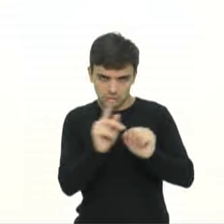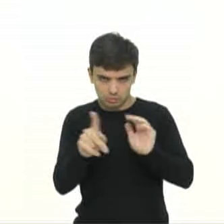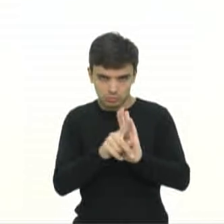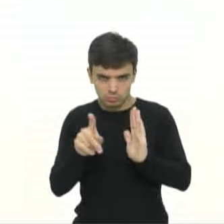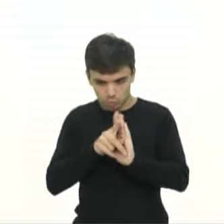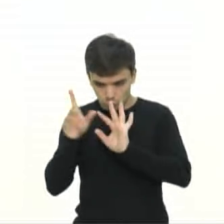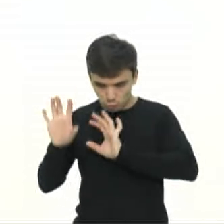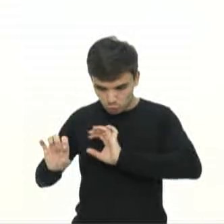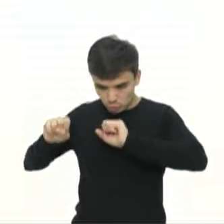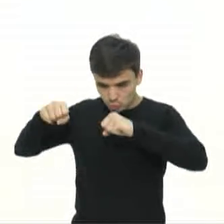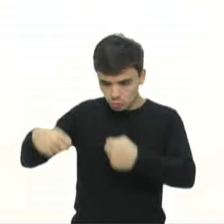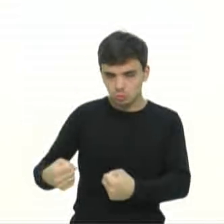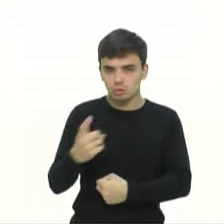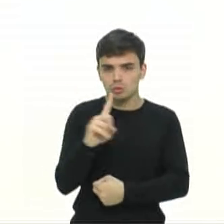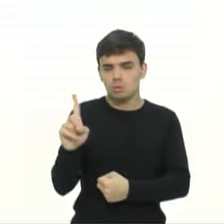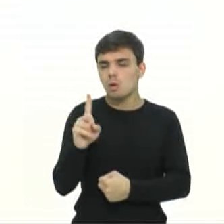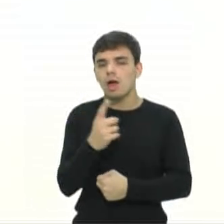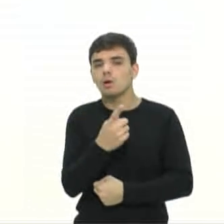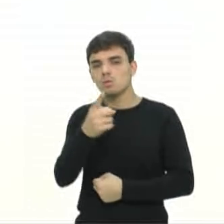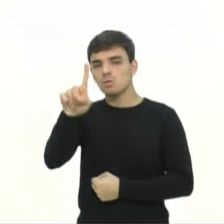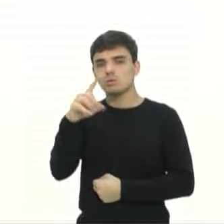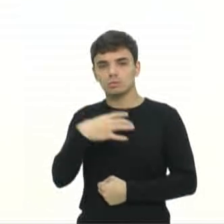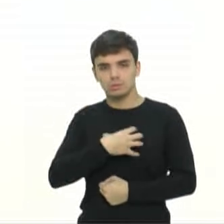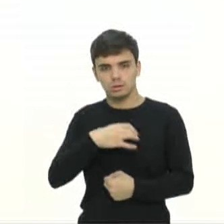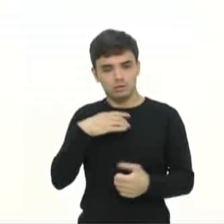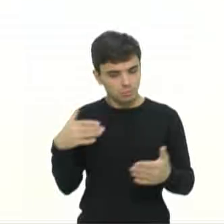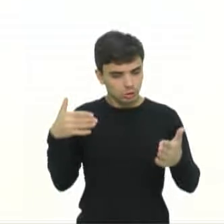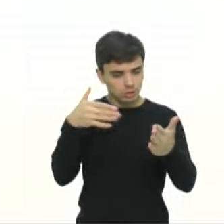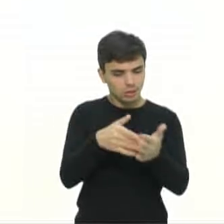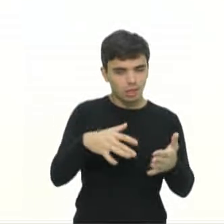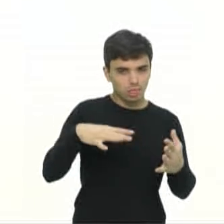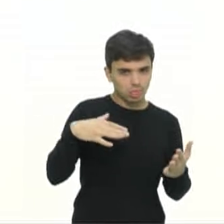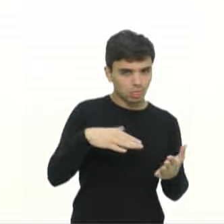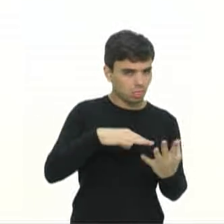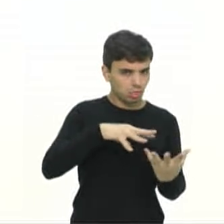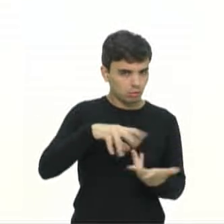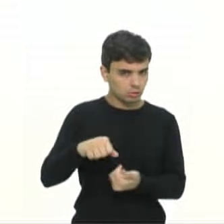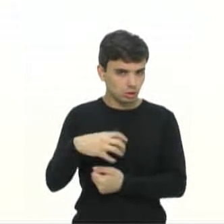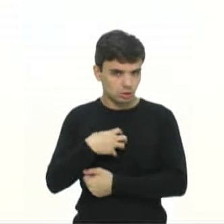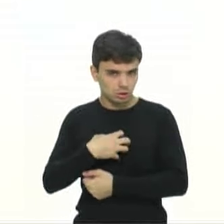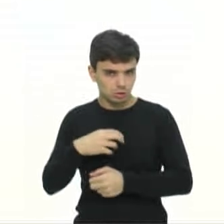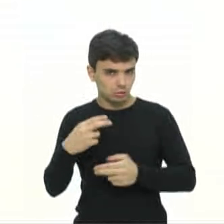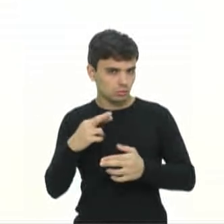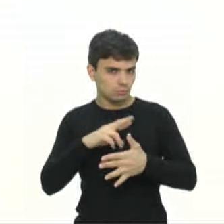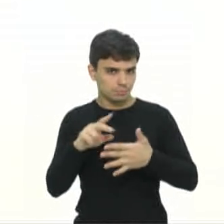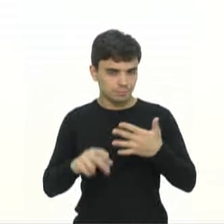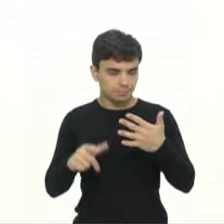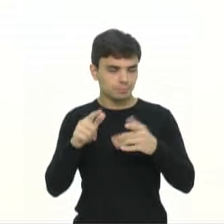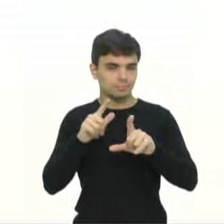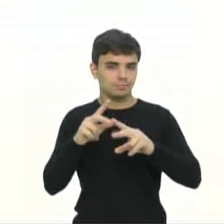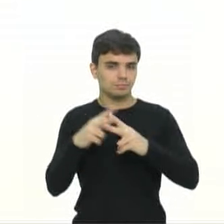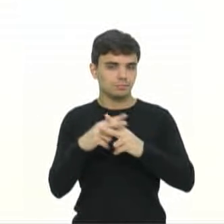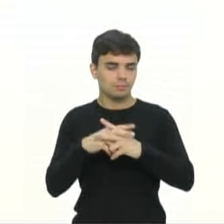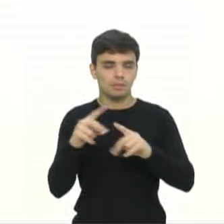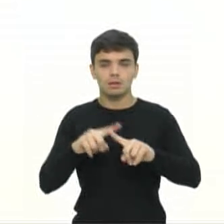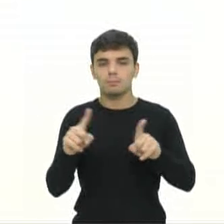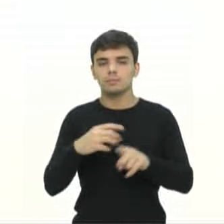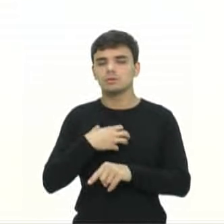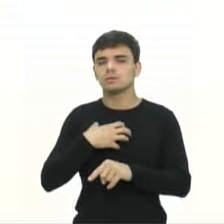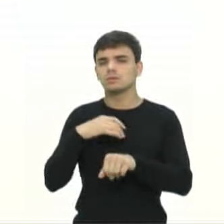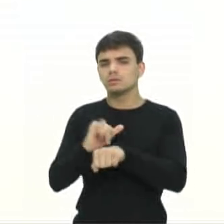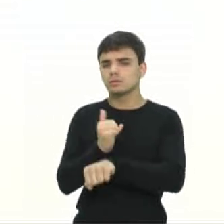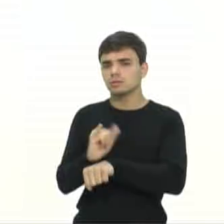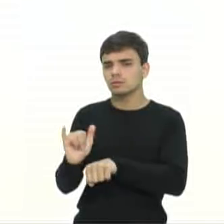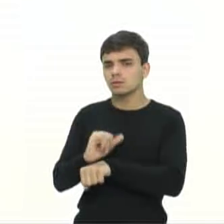não é o único meio para se atingir esse princípio universal. Entretanto, foi através do treinamento técnico que ele conseguiu compreender